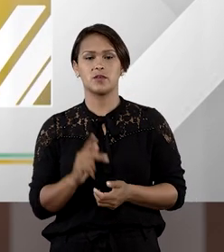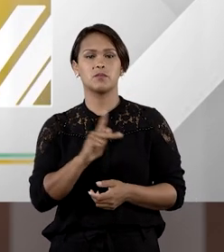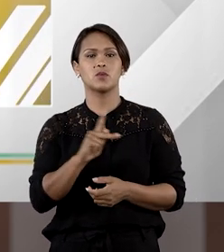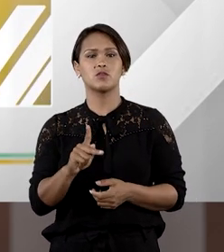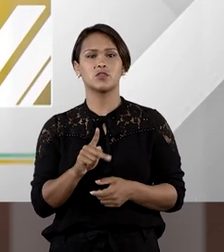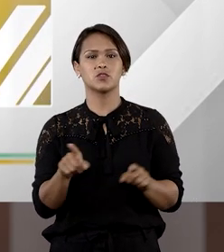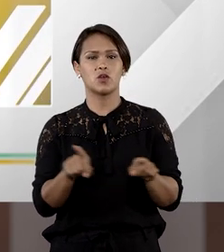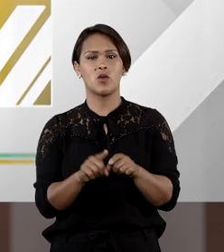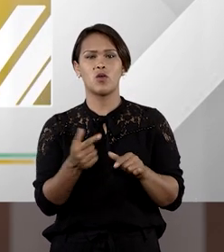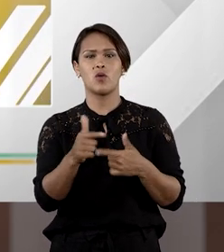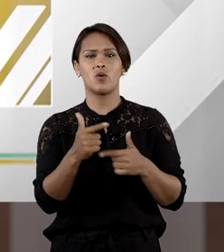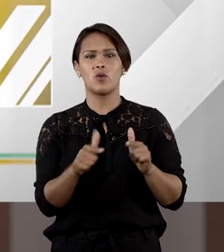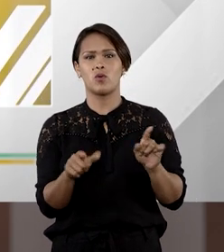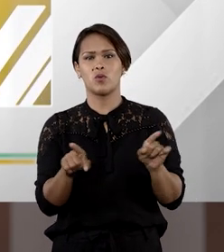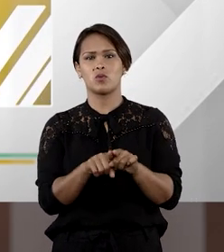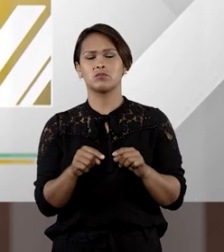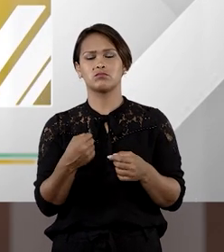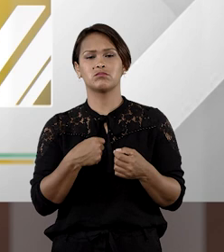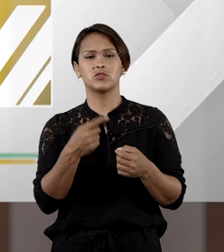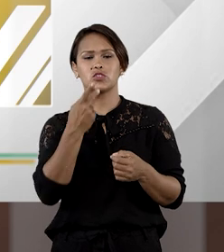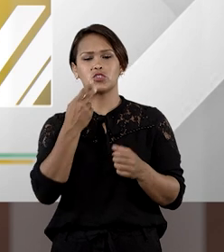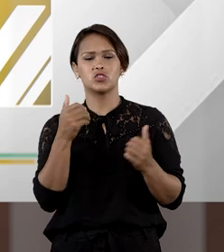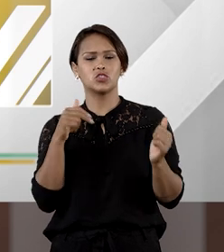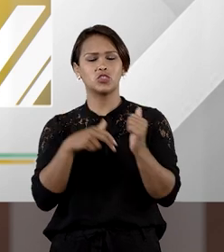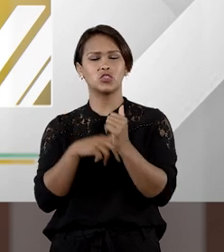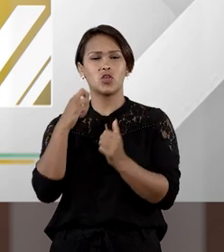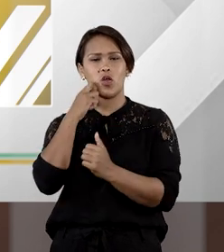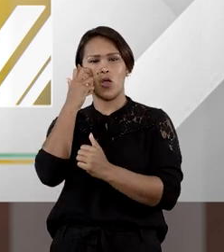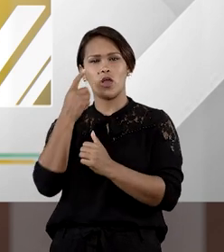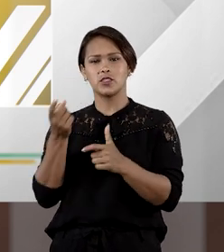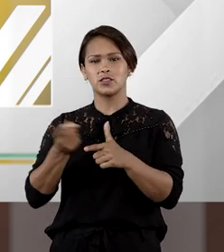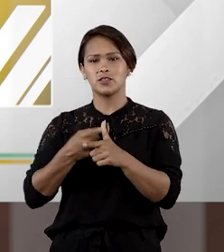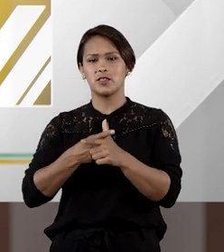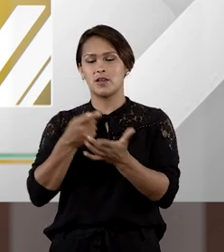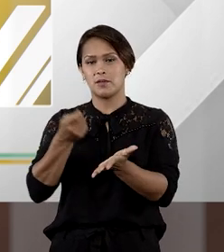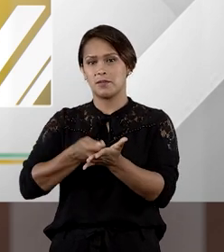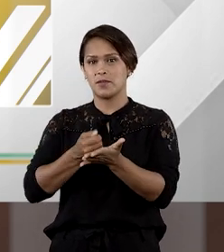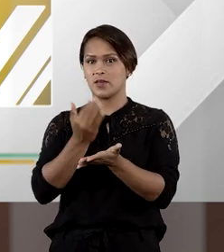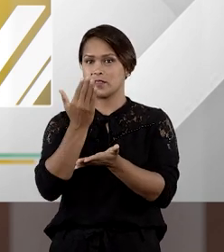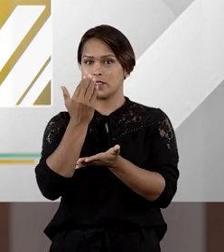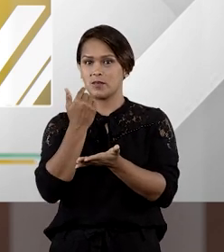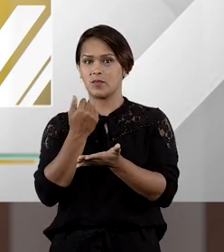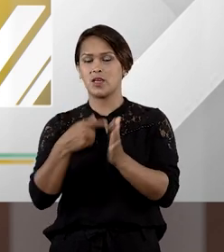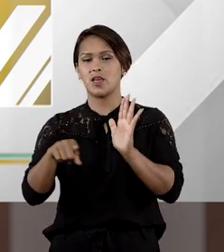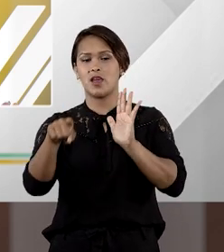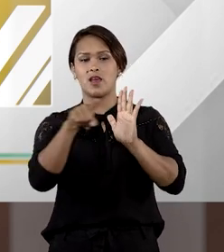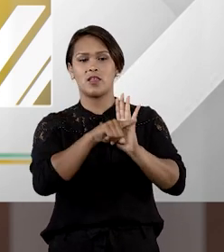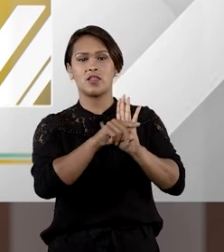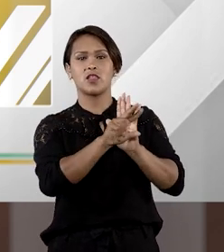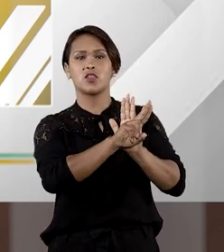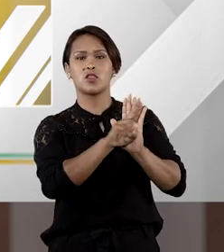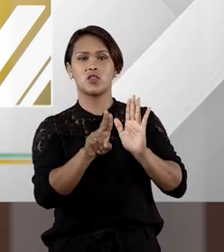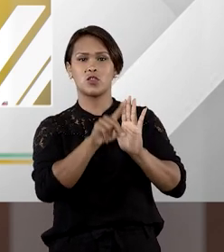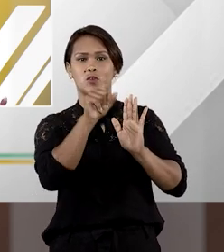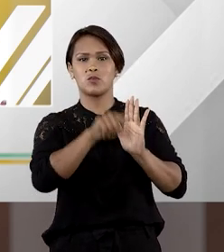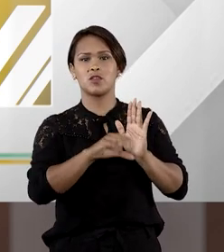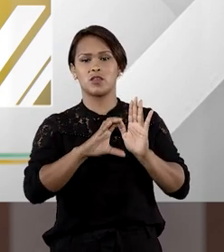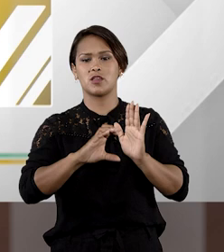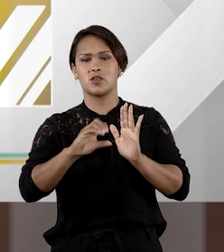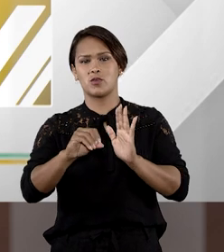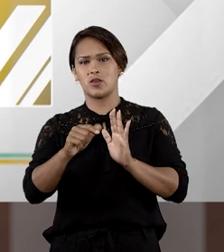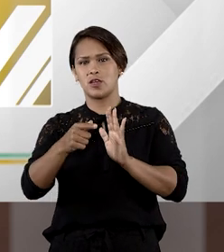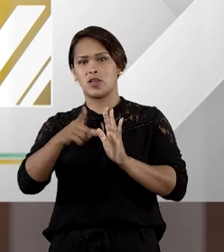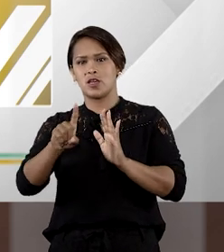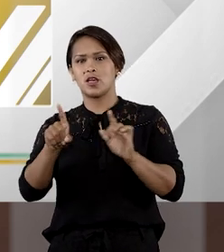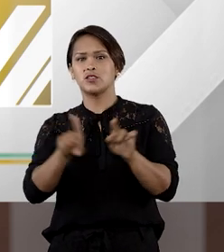Professor Flávio, outro meio, né, de se coagir o devedor a pagar os alimentos é a negativação do nome dele no cadastro